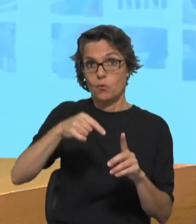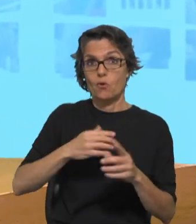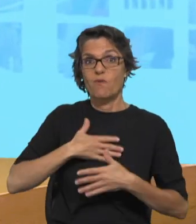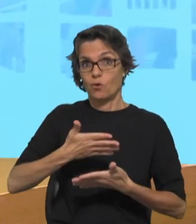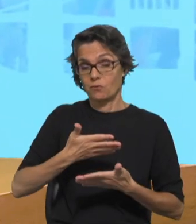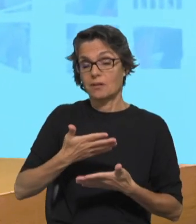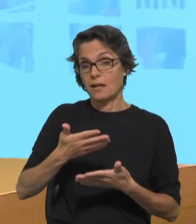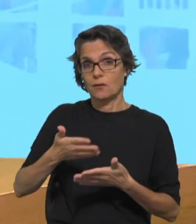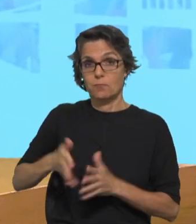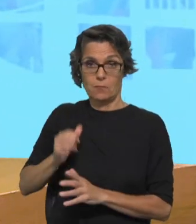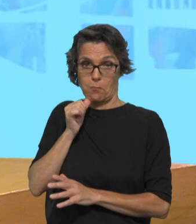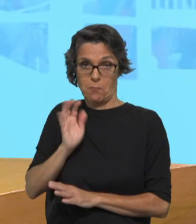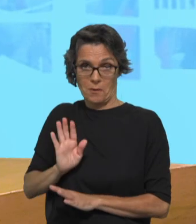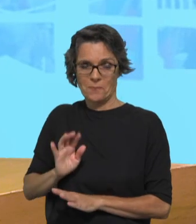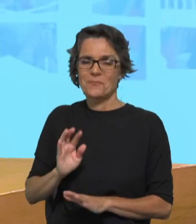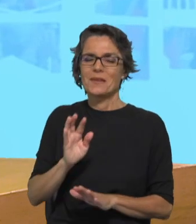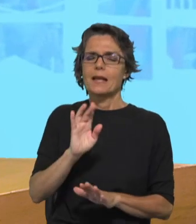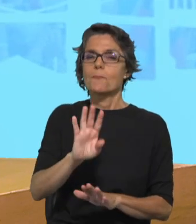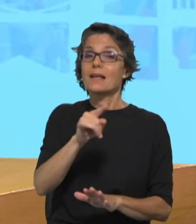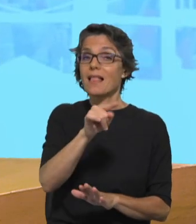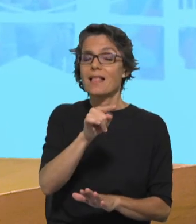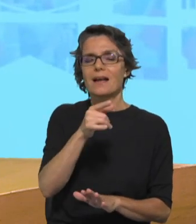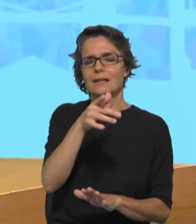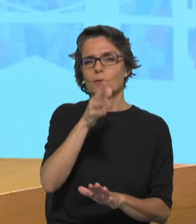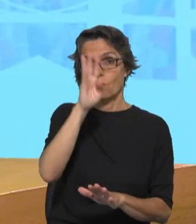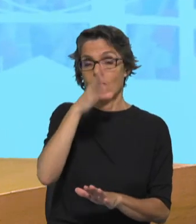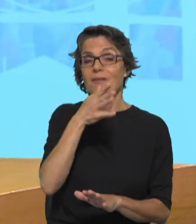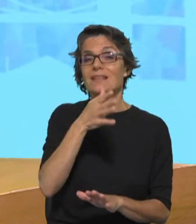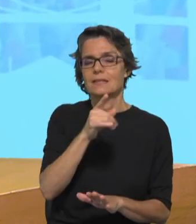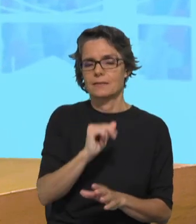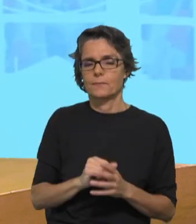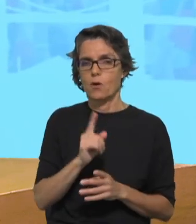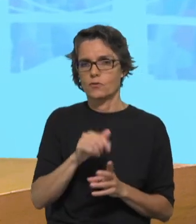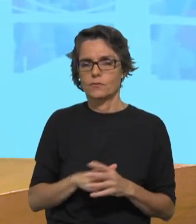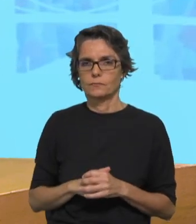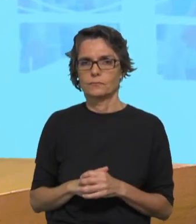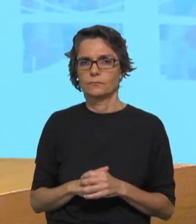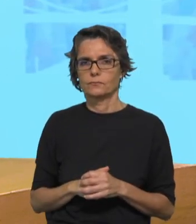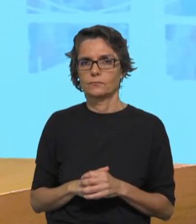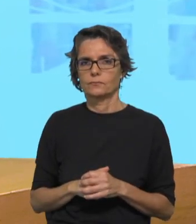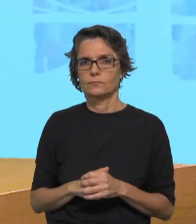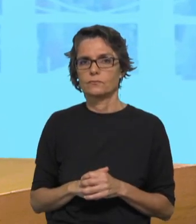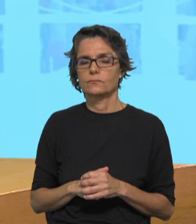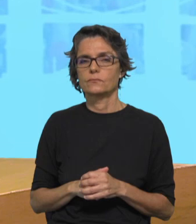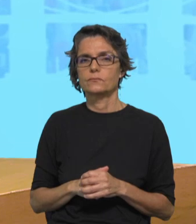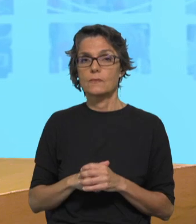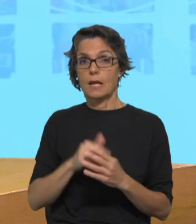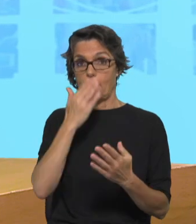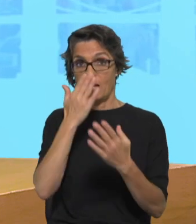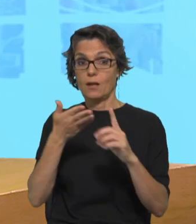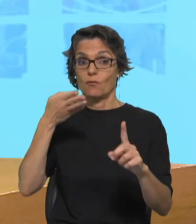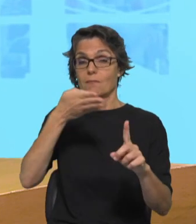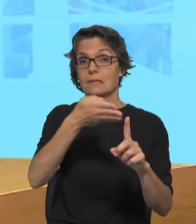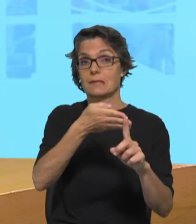eram nascidos. Bem, e ele disse uma coisa lá muito engraçada, disse muitas importantes, e uma foi esta: na missão